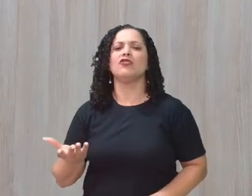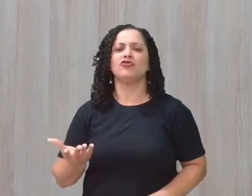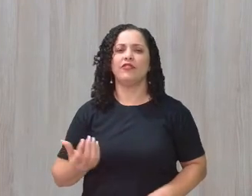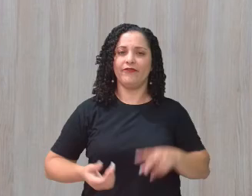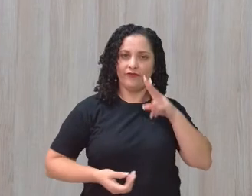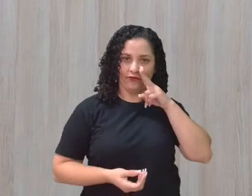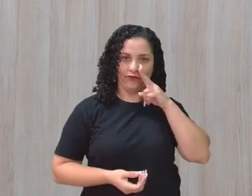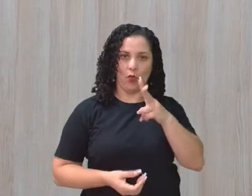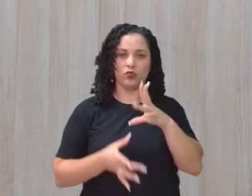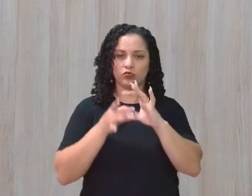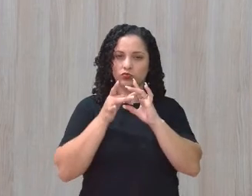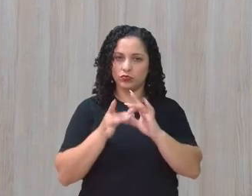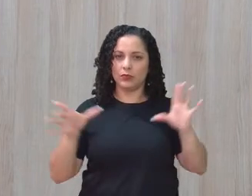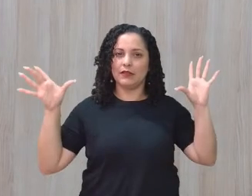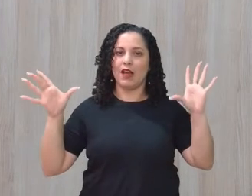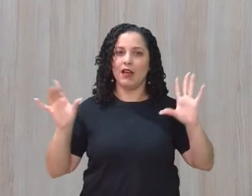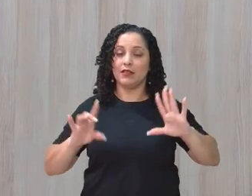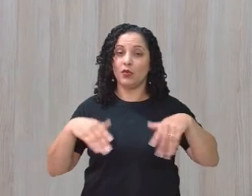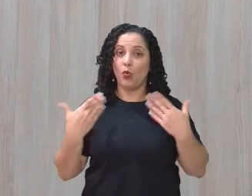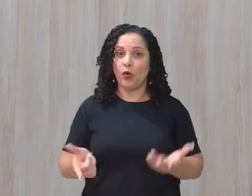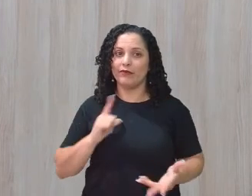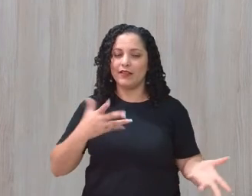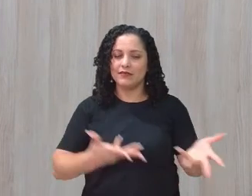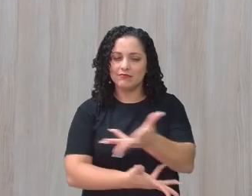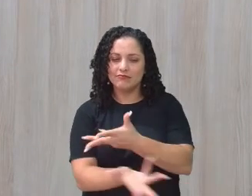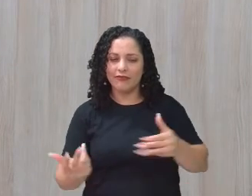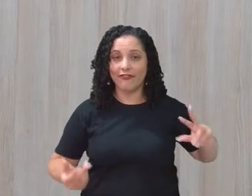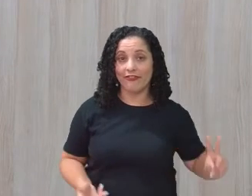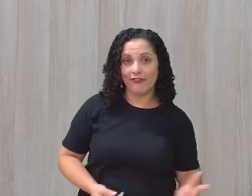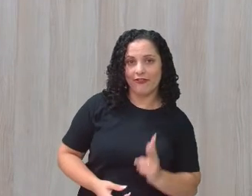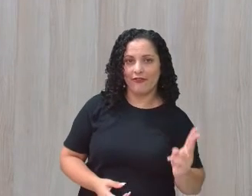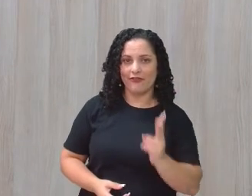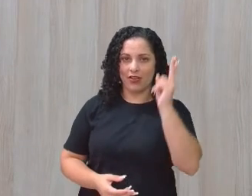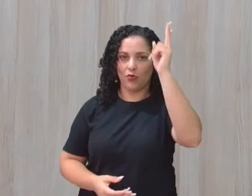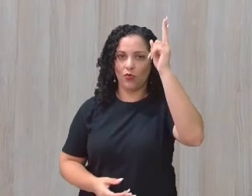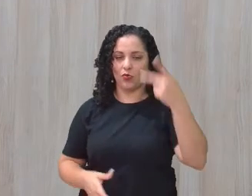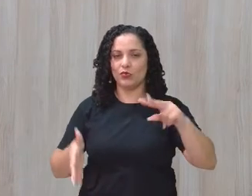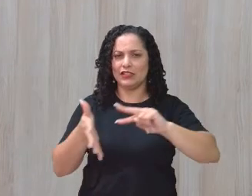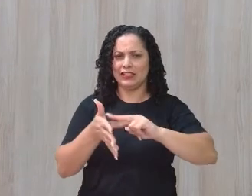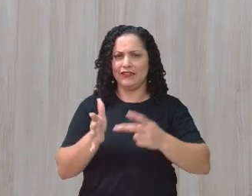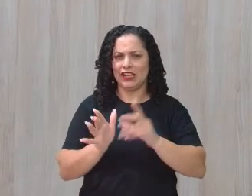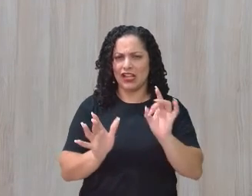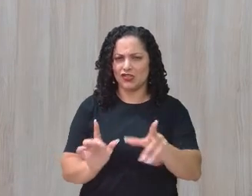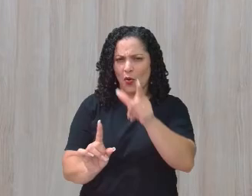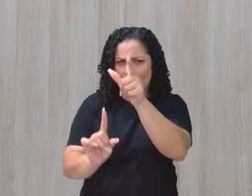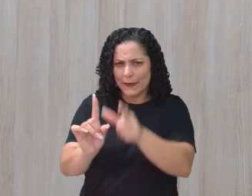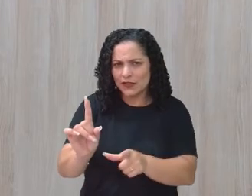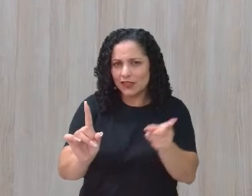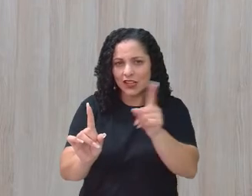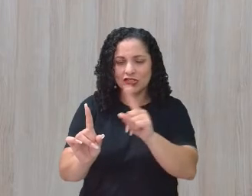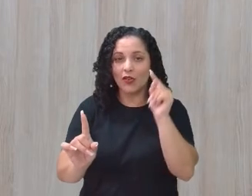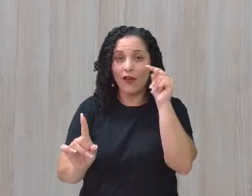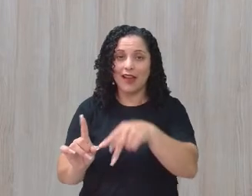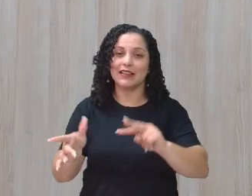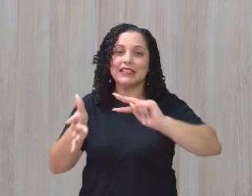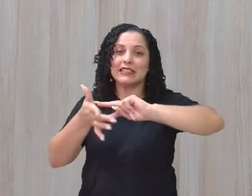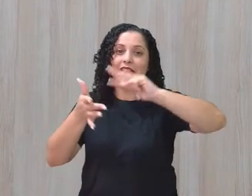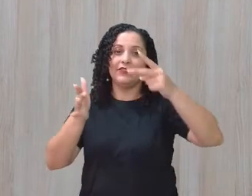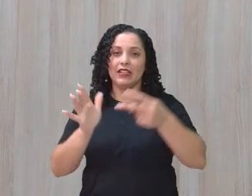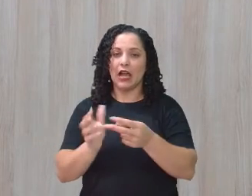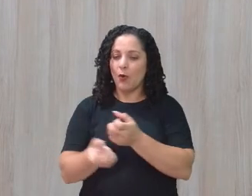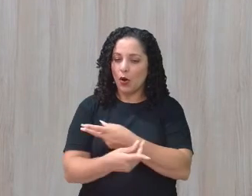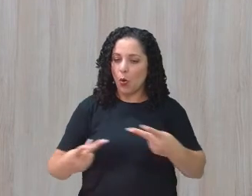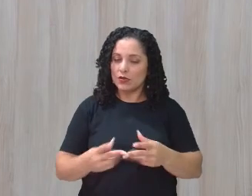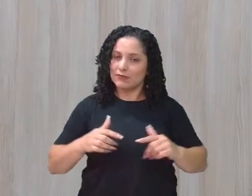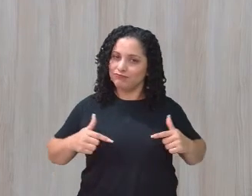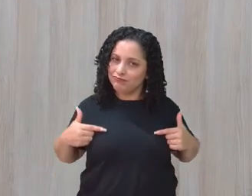gente tem um valor sendo agregado a uma personagem, significa que ela não é mais só uma personagem, ela é o símbolo de alguma coisa